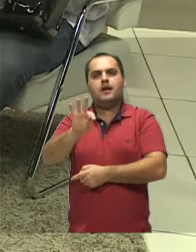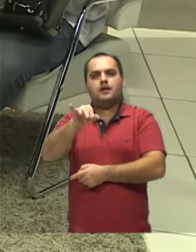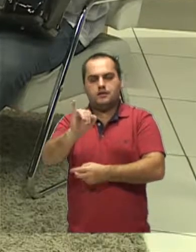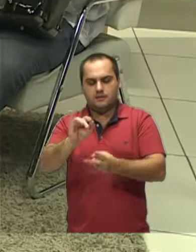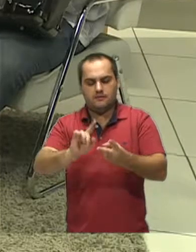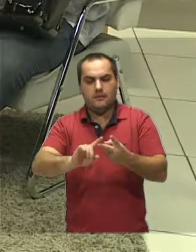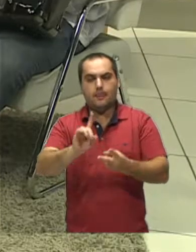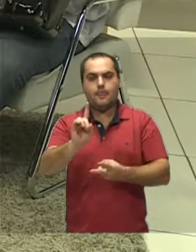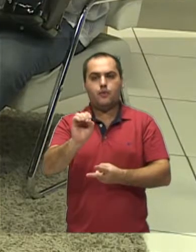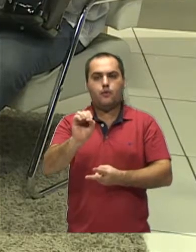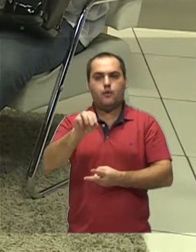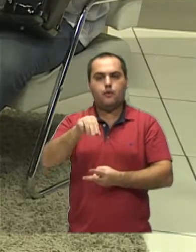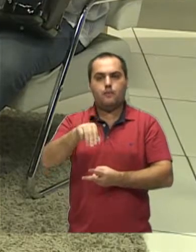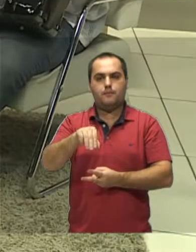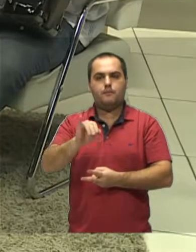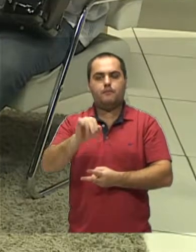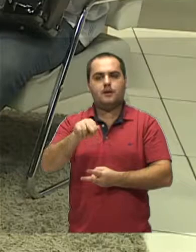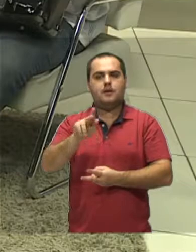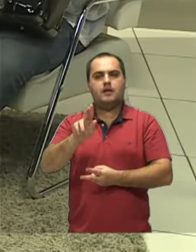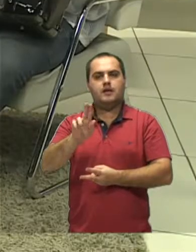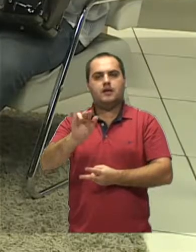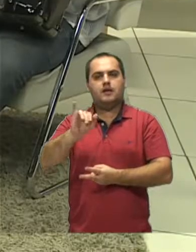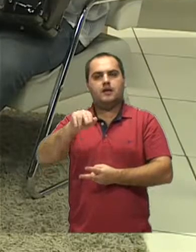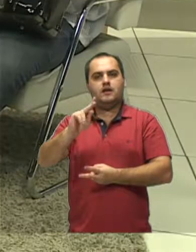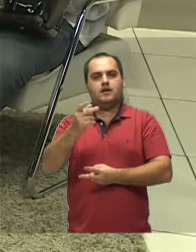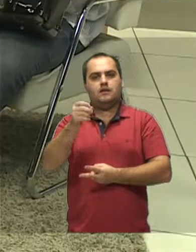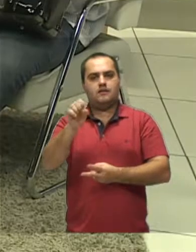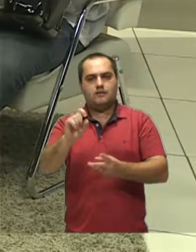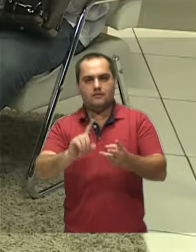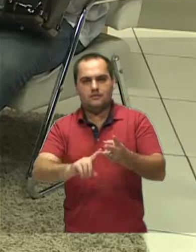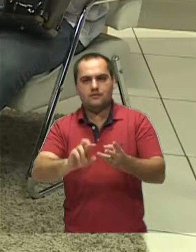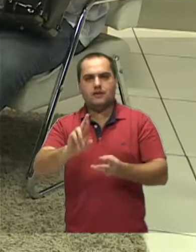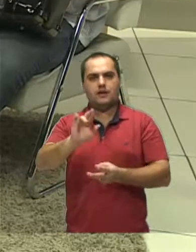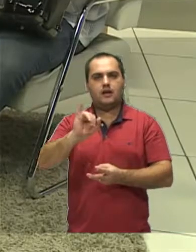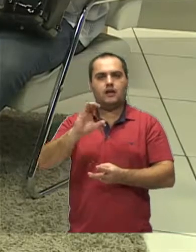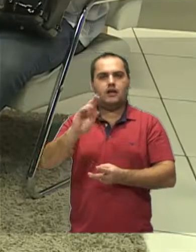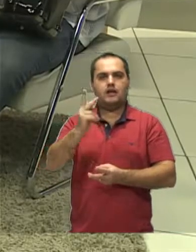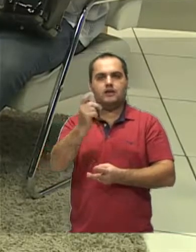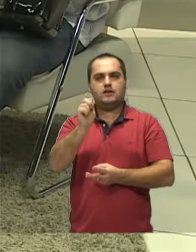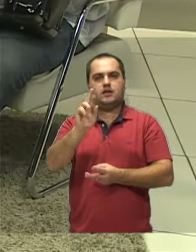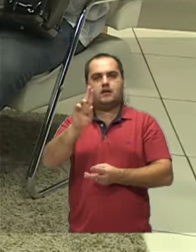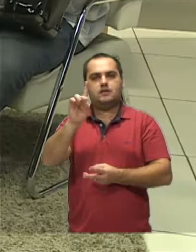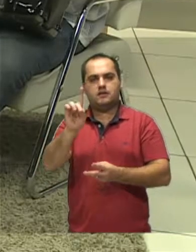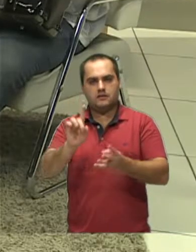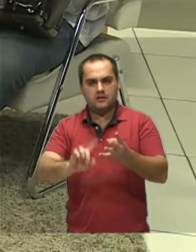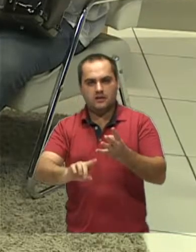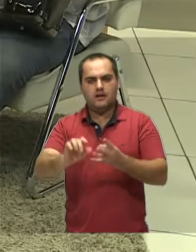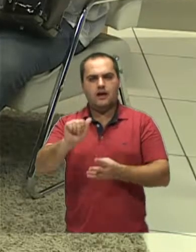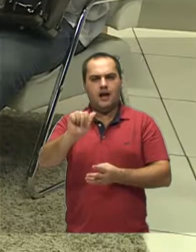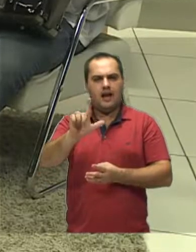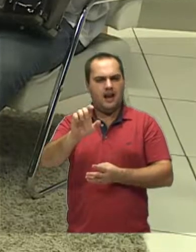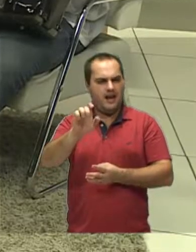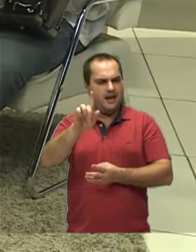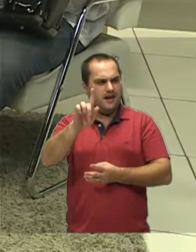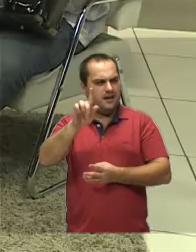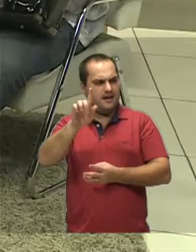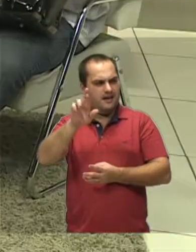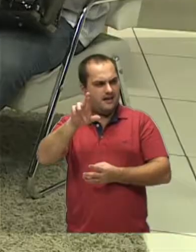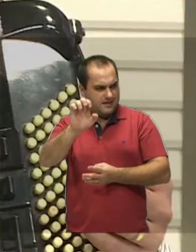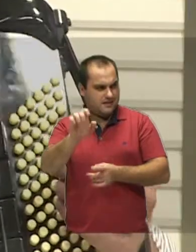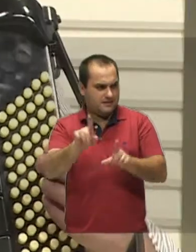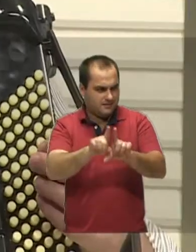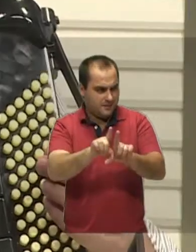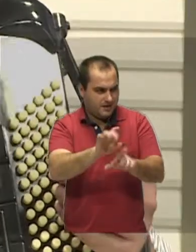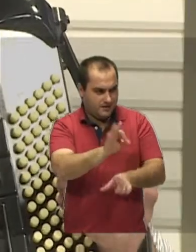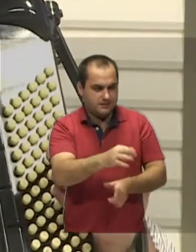Dominguinhos, Oswaldinho do acordeon, Richard Galliano e também Alegre Correia, é isso? Exato. Eu tive muita